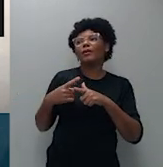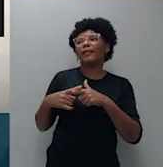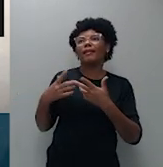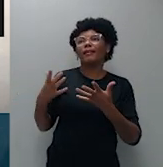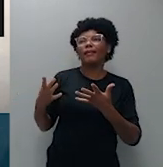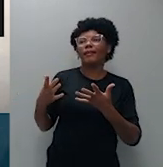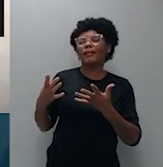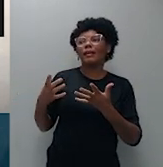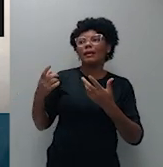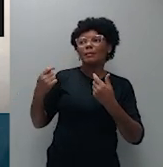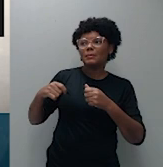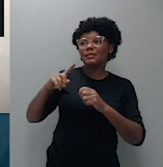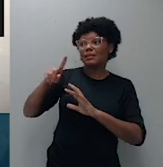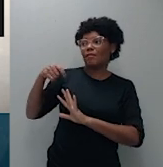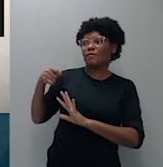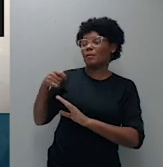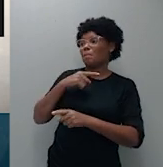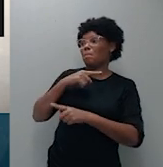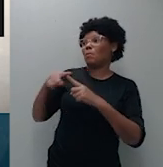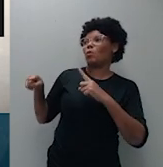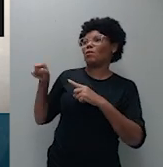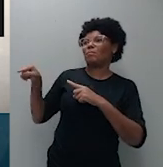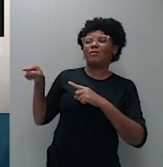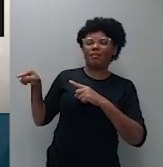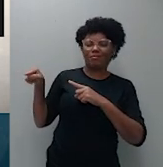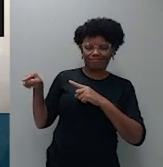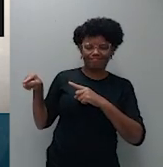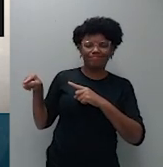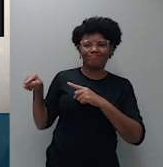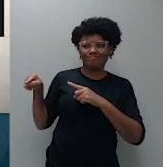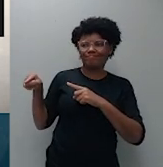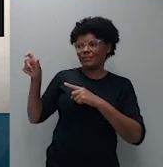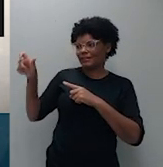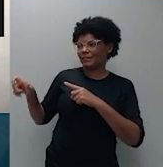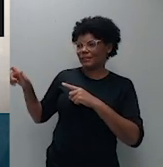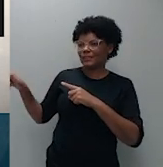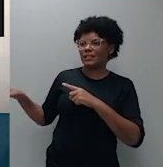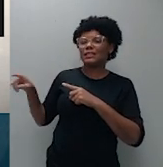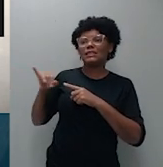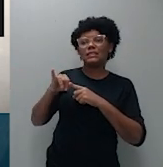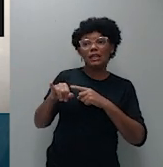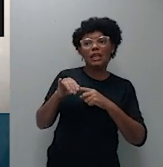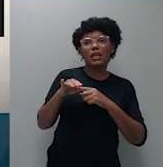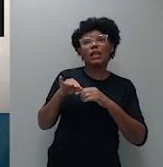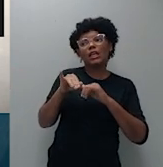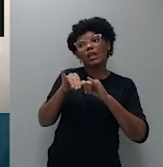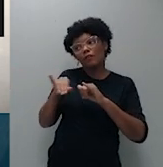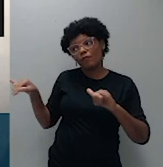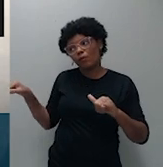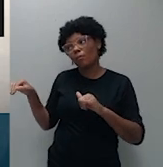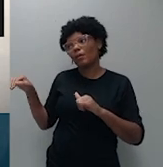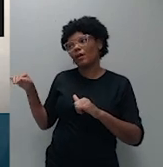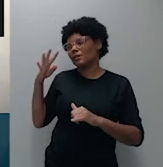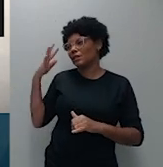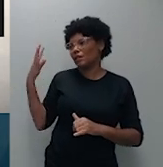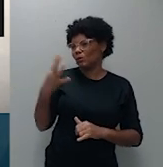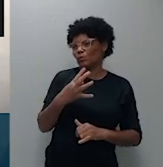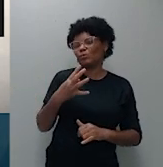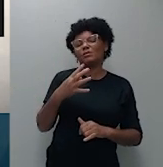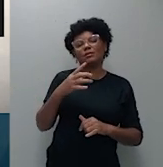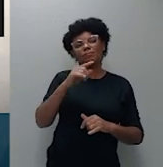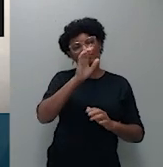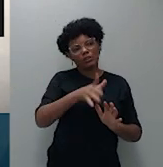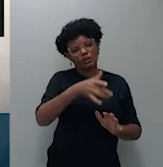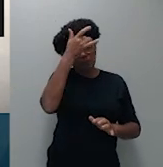tomar as providências para coibir o comportamento do usuário infrator tão logo informado a respeito por meio de denúncia